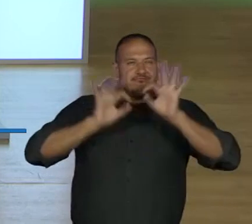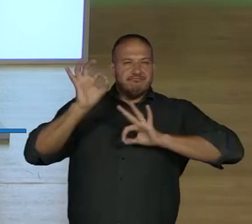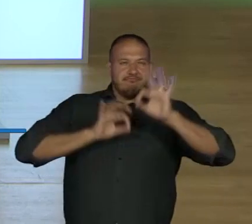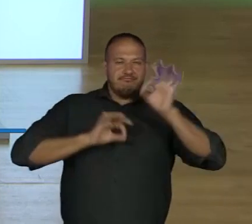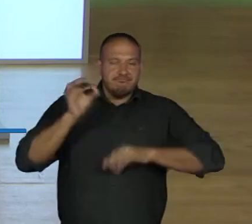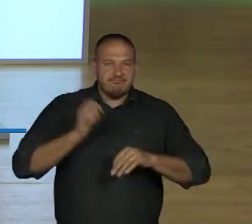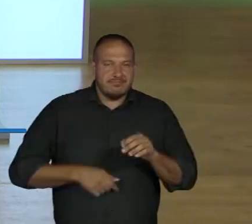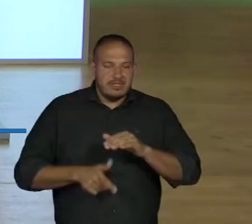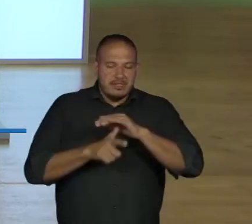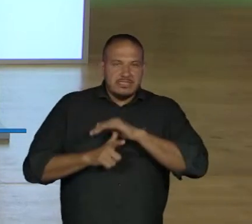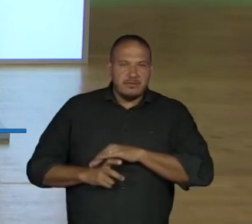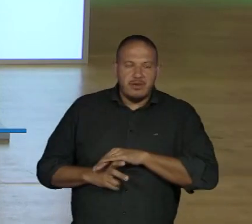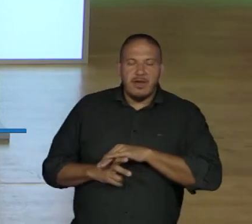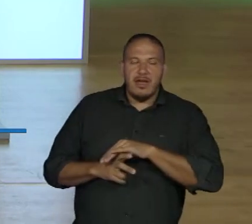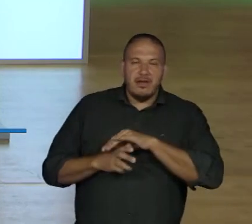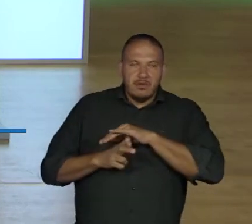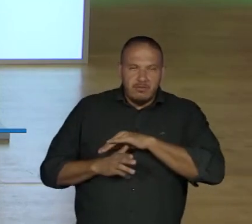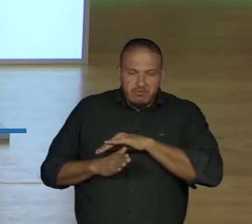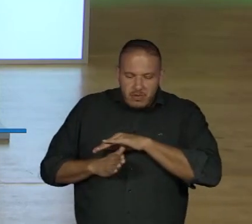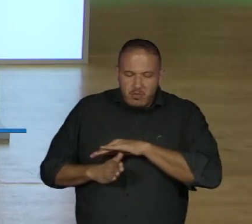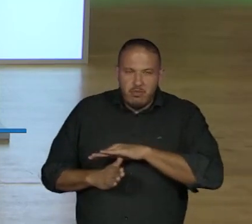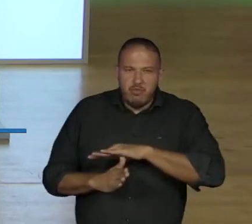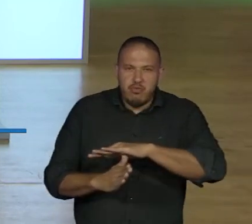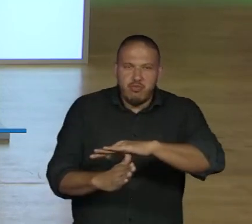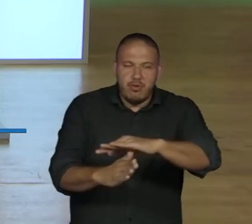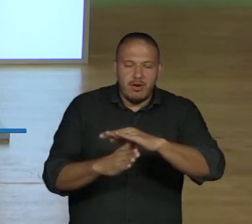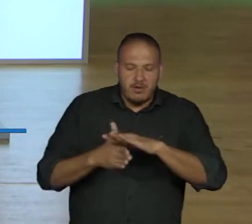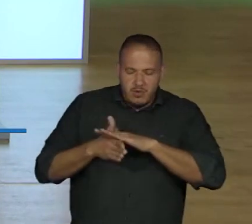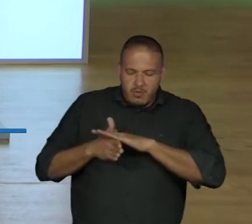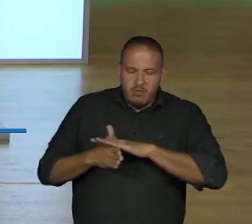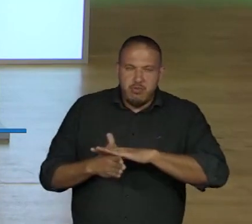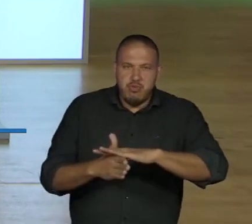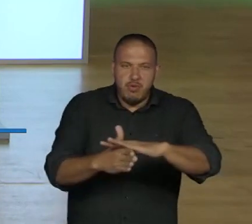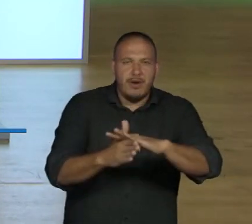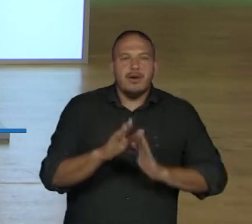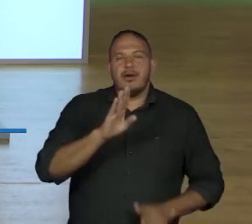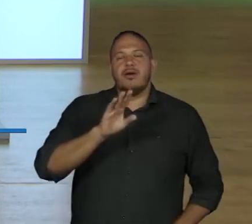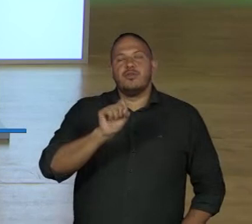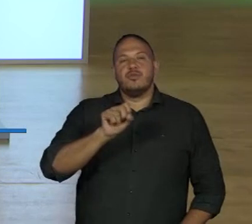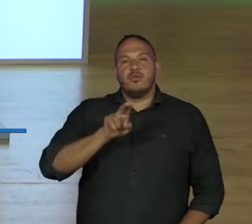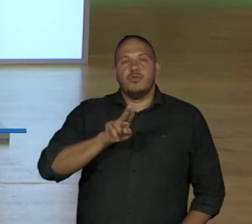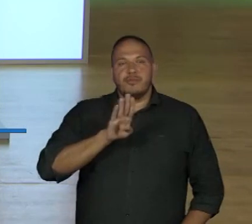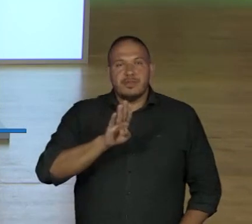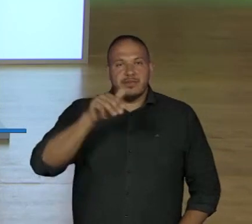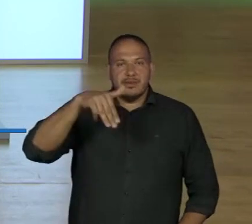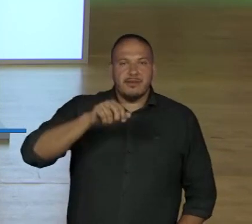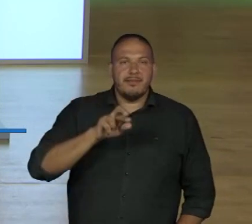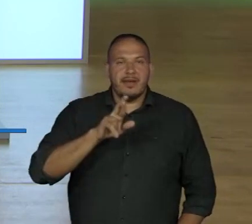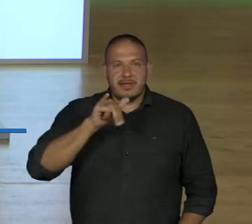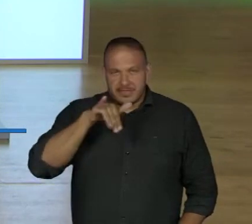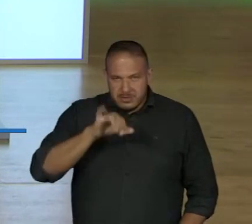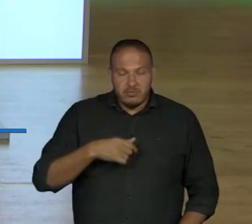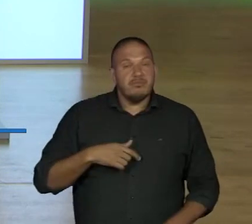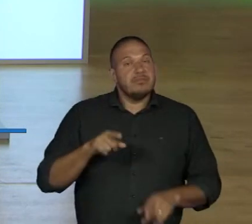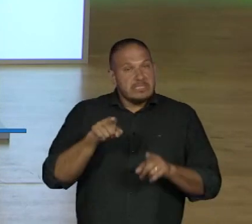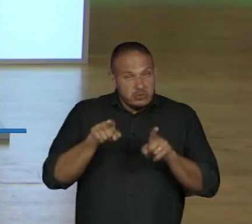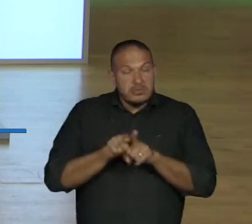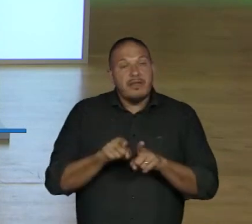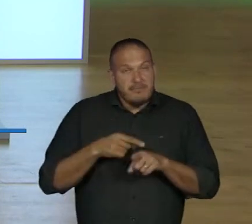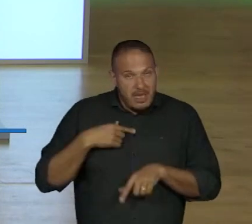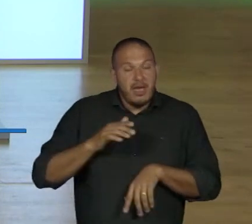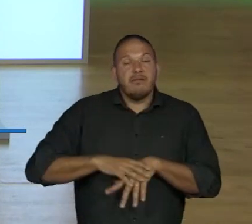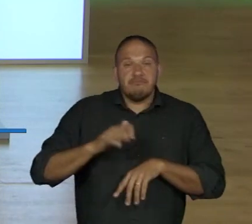submarino gigante. Então, essa já é uma notícia que vai para o nosso Jornal Mural. E nessa notícia também apresentamos